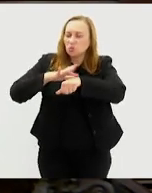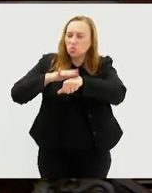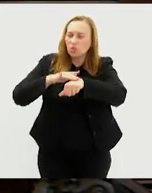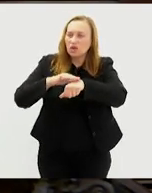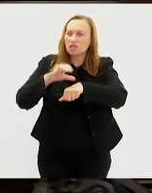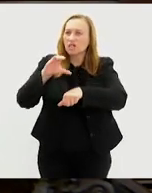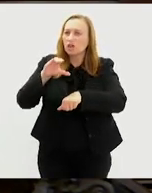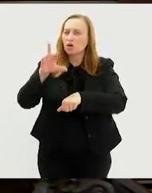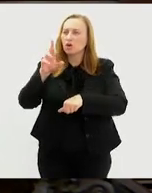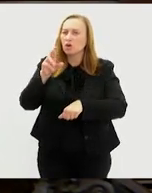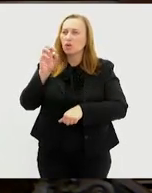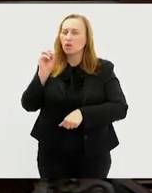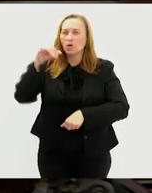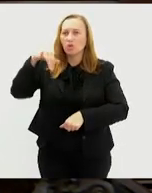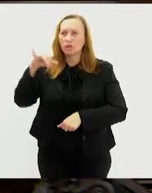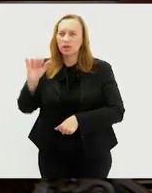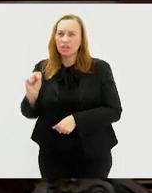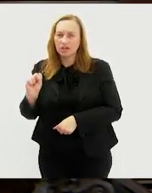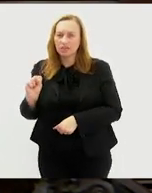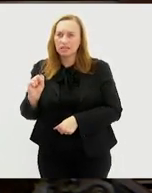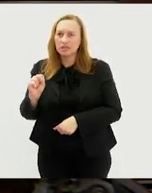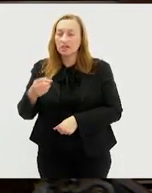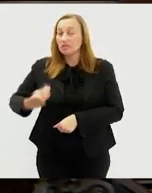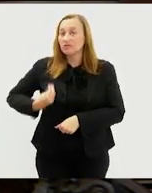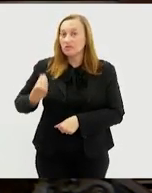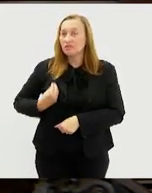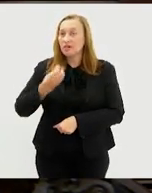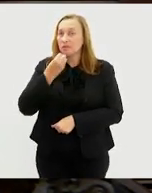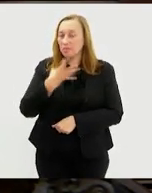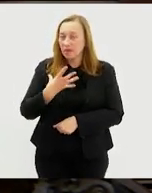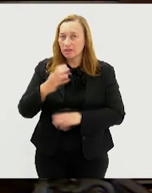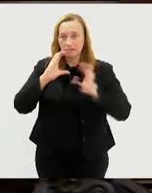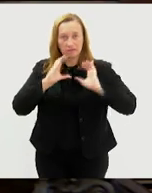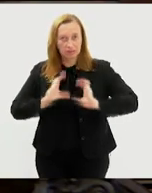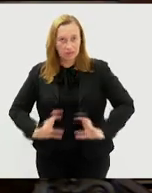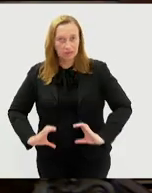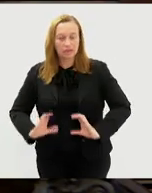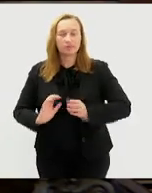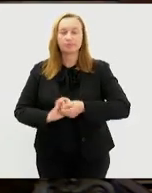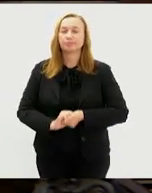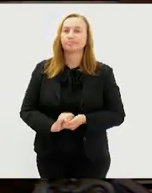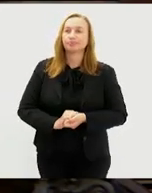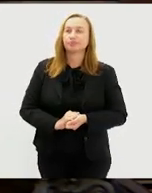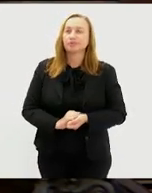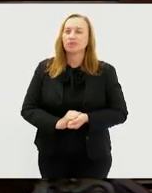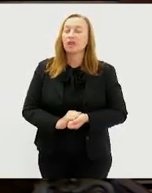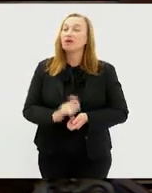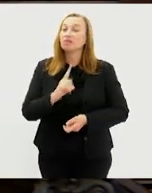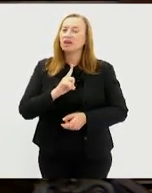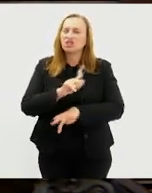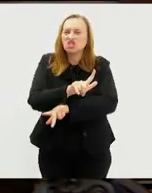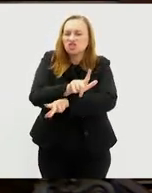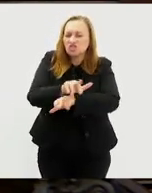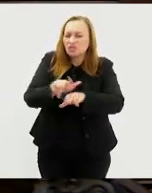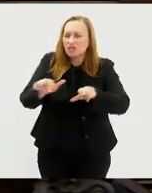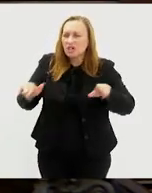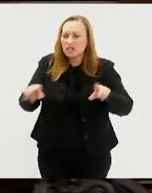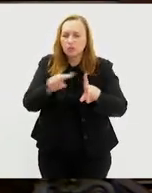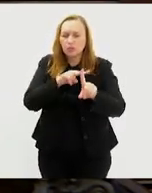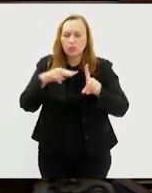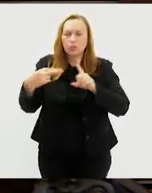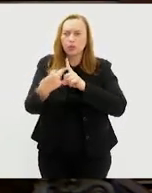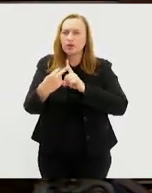consigam viver plenamente a sua cidadania e aí existem diferentes dimensões